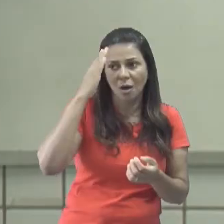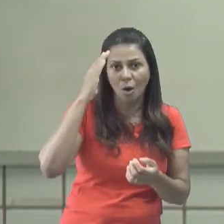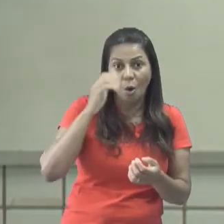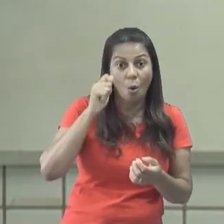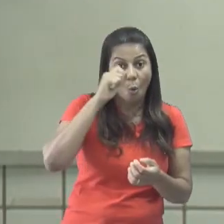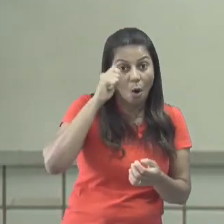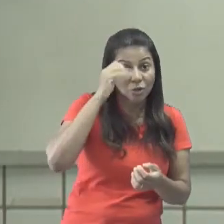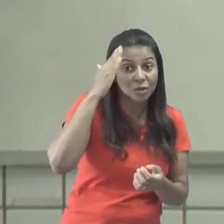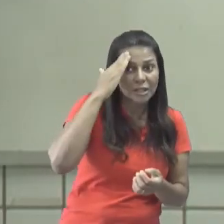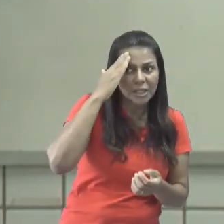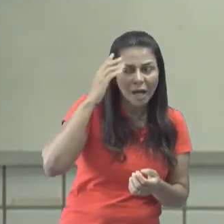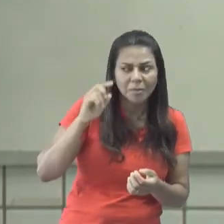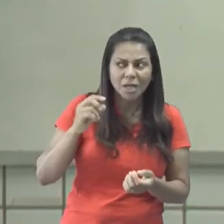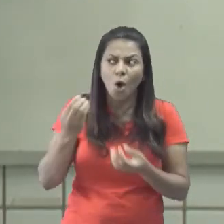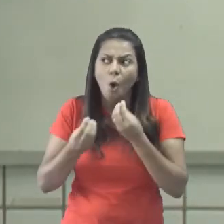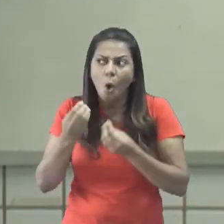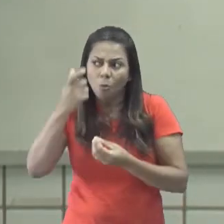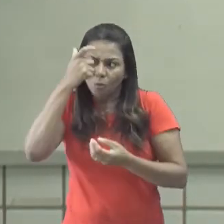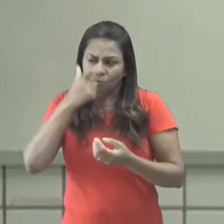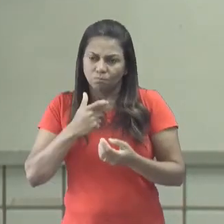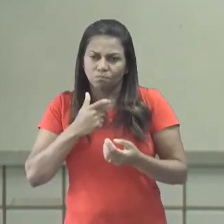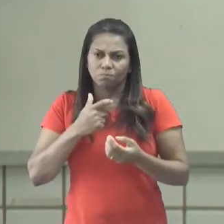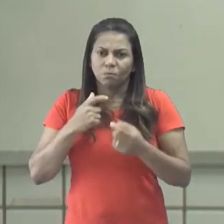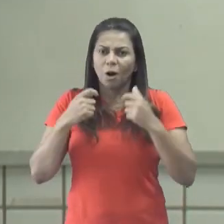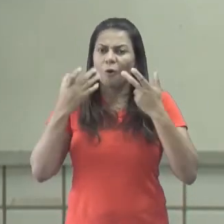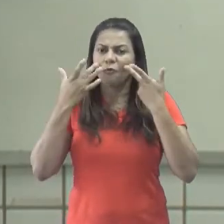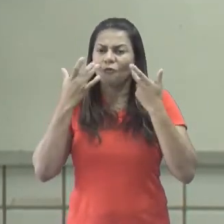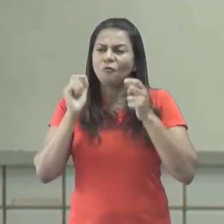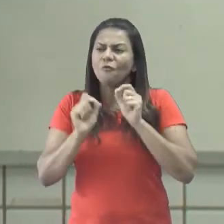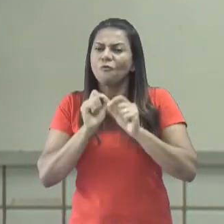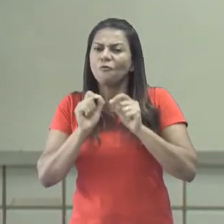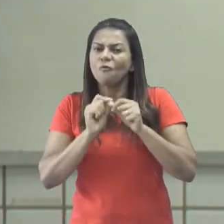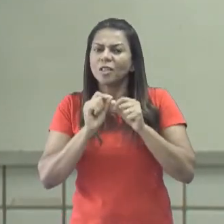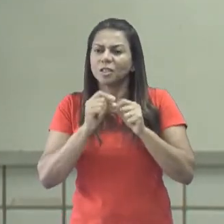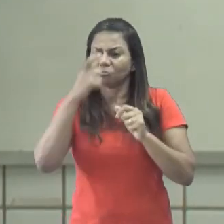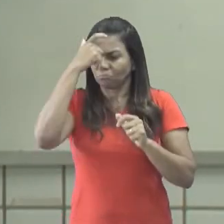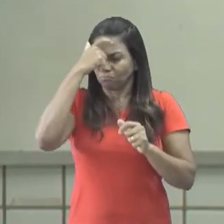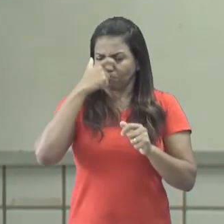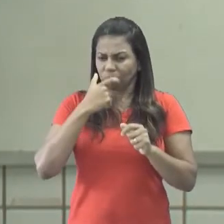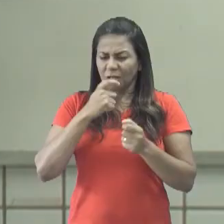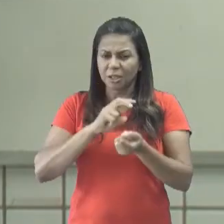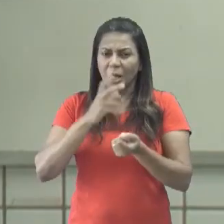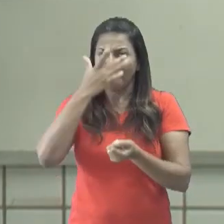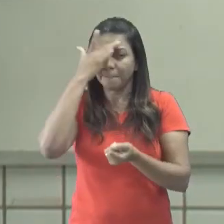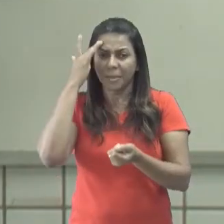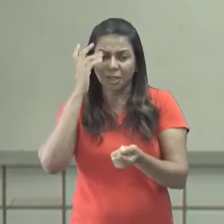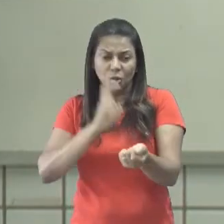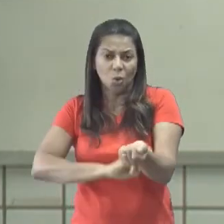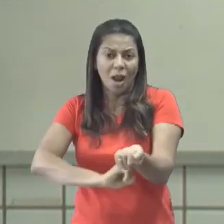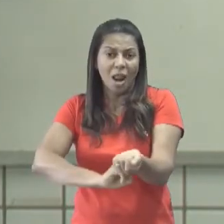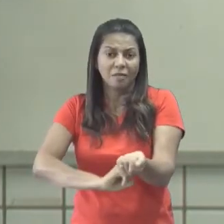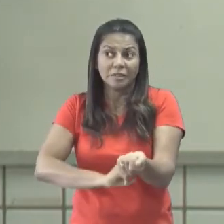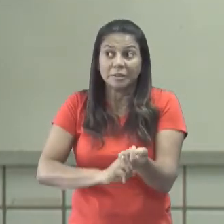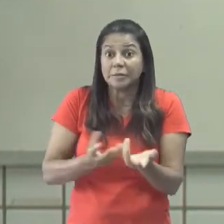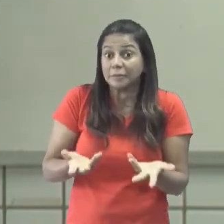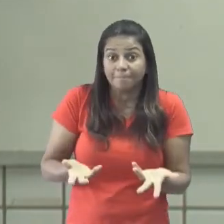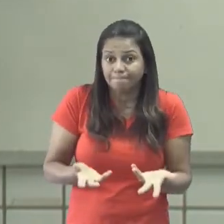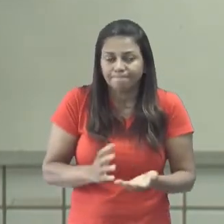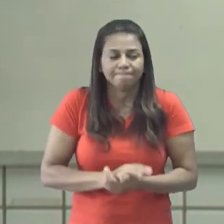sabe quem vai encenar a Diabeliquete, ele já sabe que tem que fazer uma expressão de uma pessoa que está nervosa.